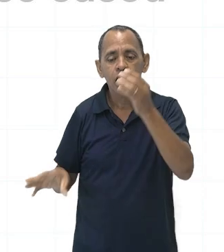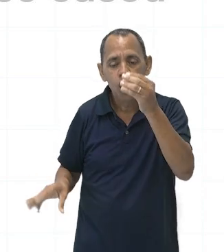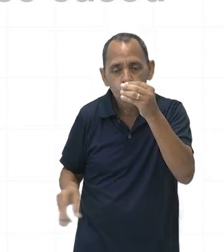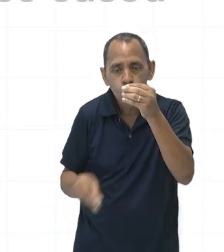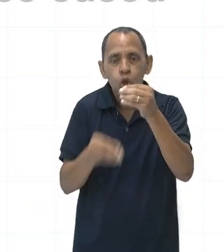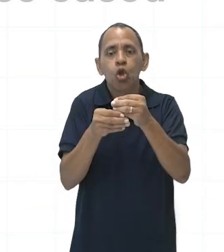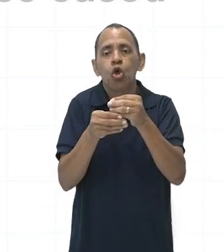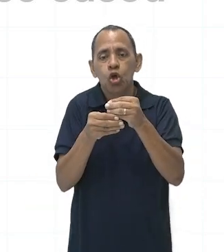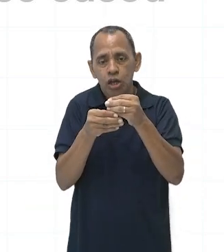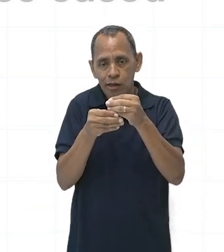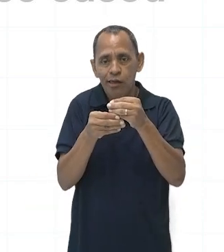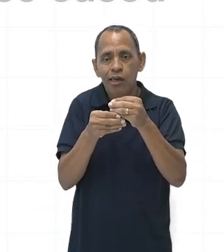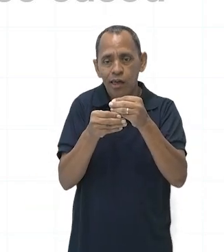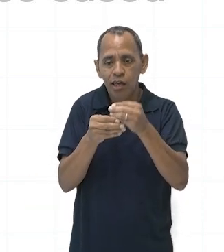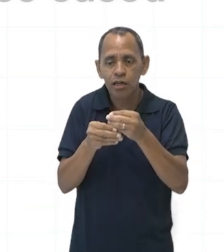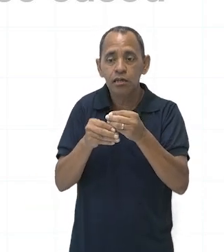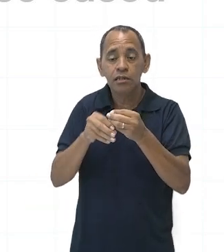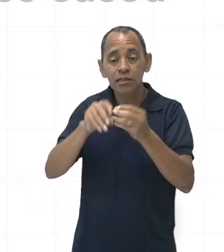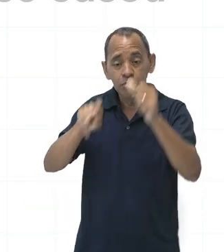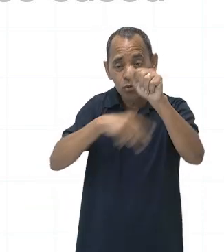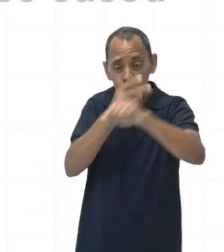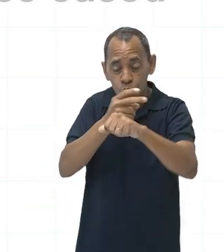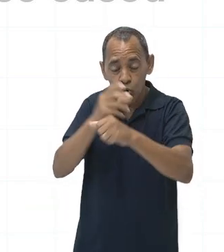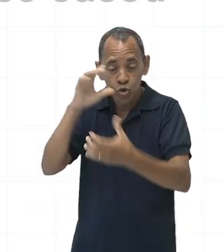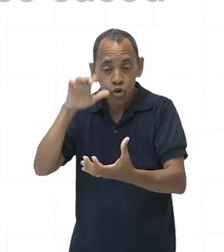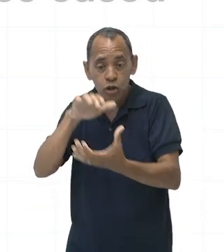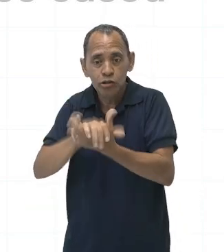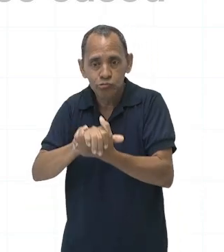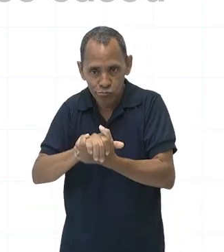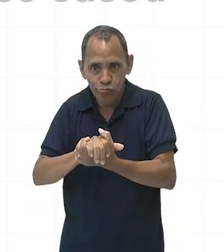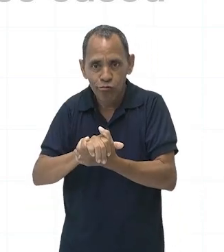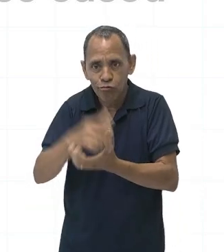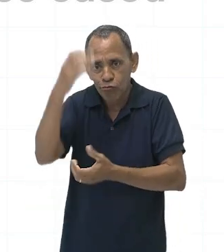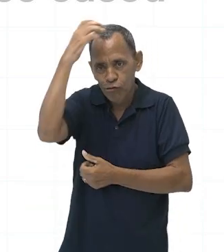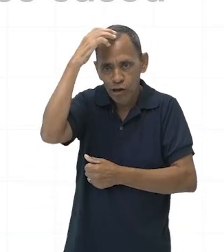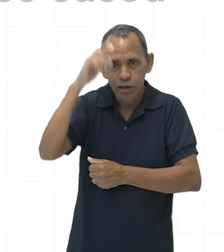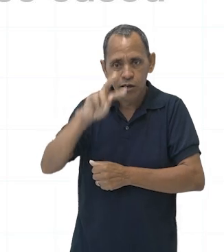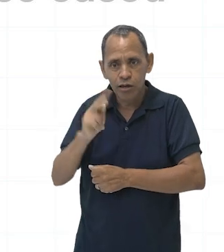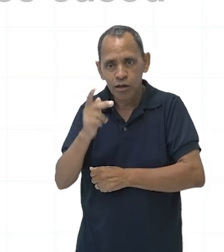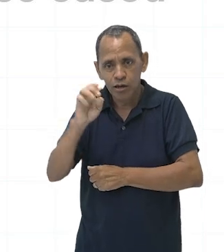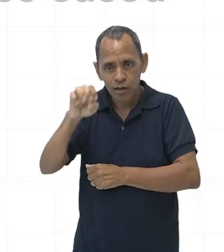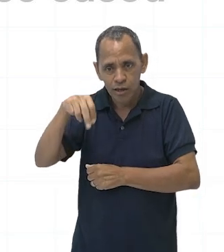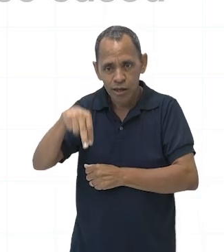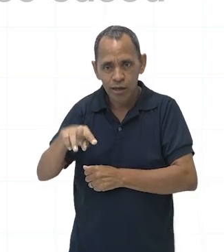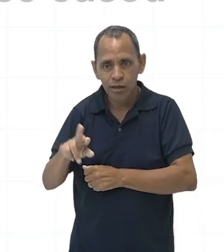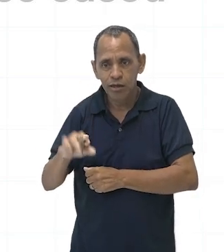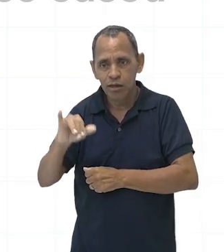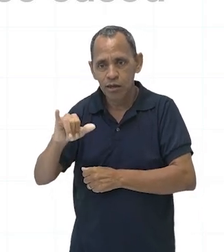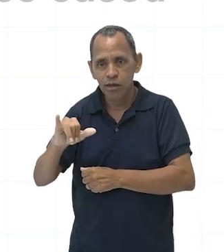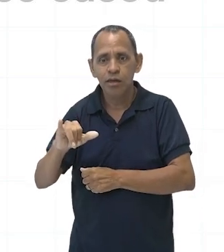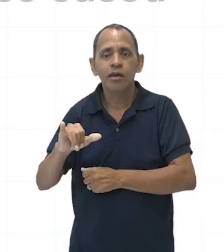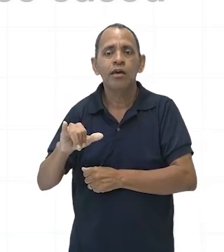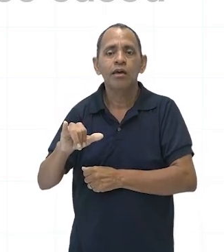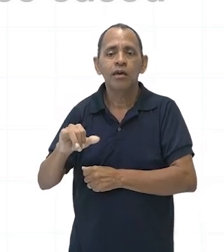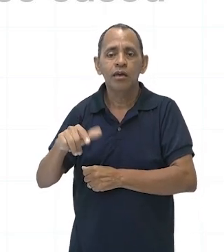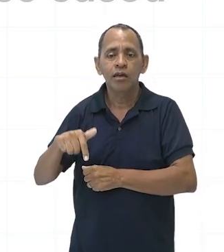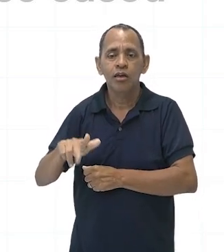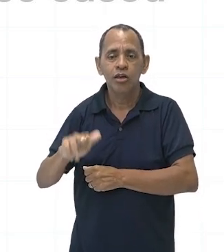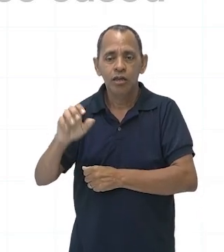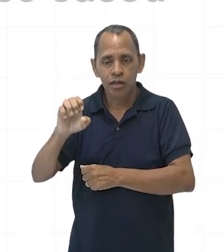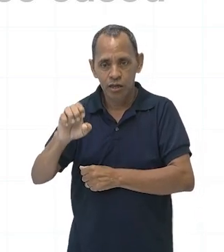se casou com o rei da França, Henrique II. O balé desse tempo era